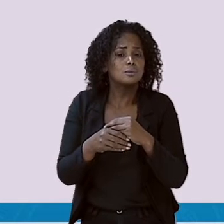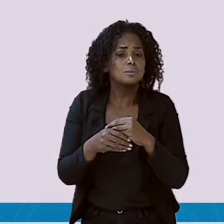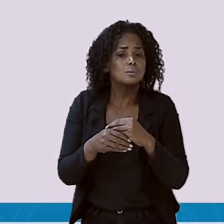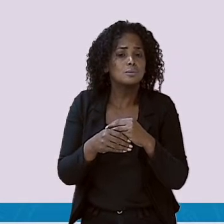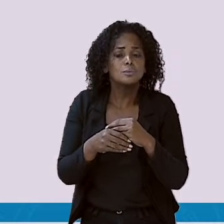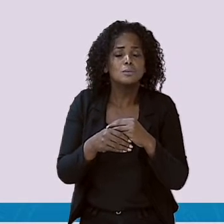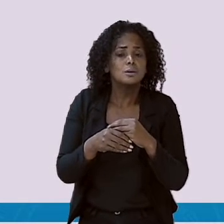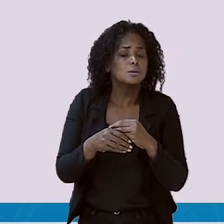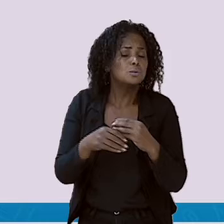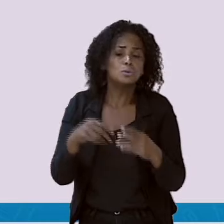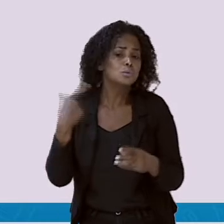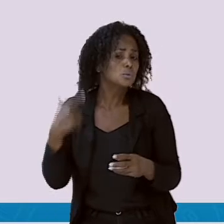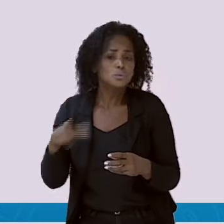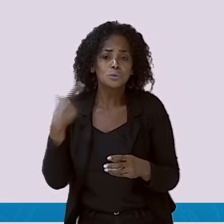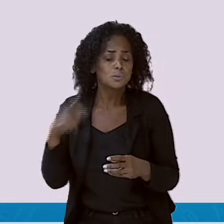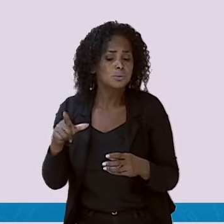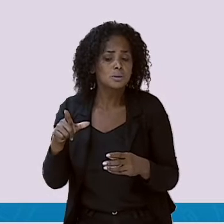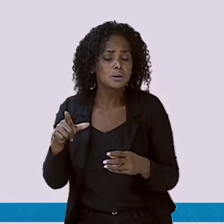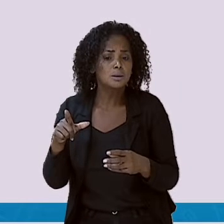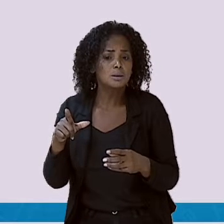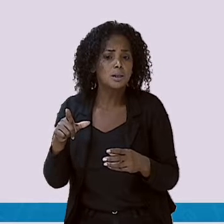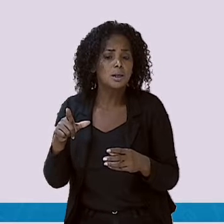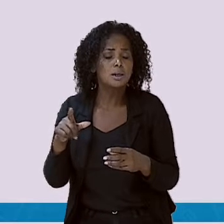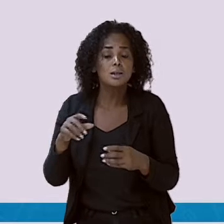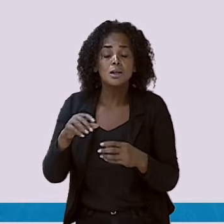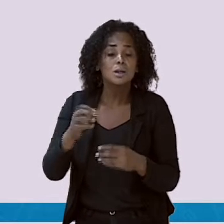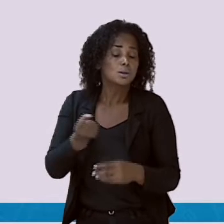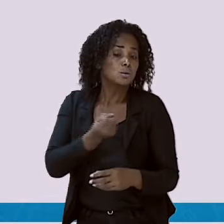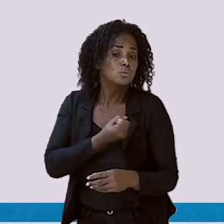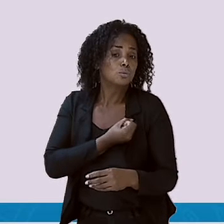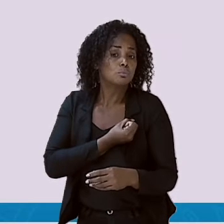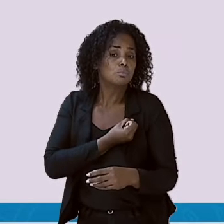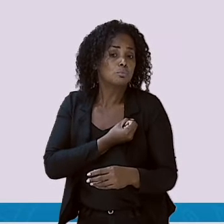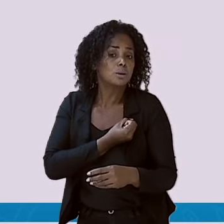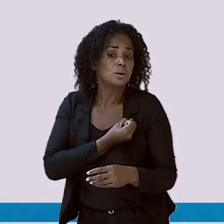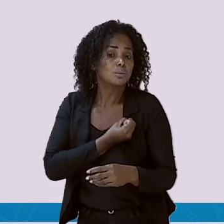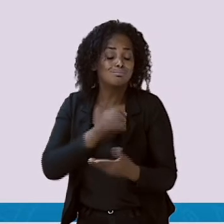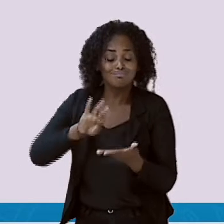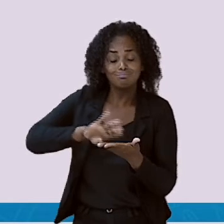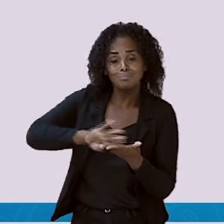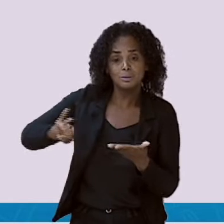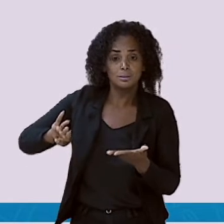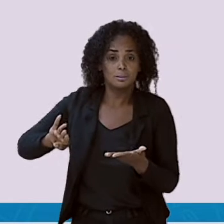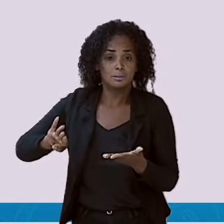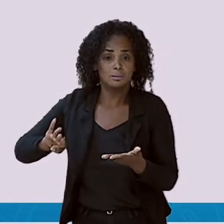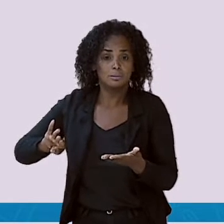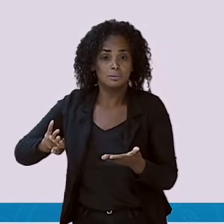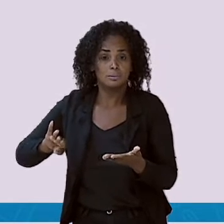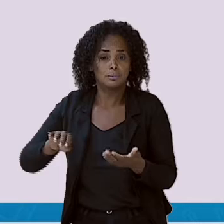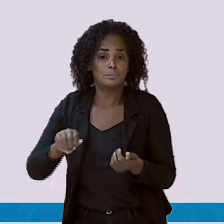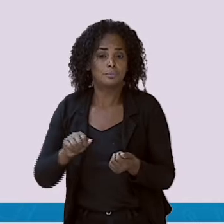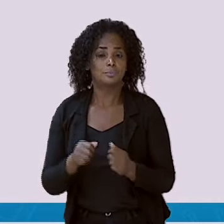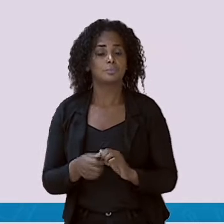existir números quebrados aqui no meio, ok?